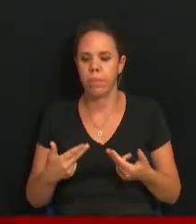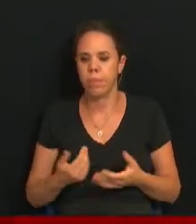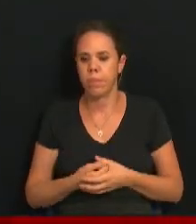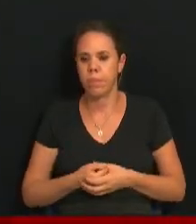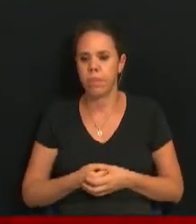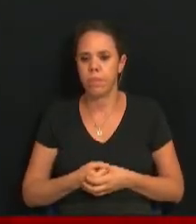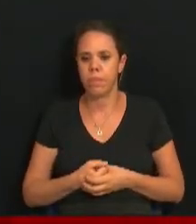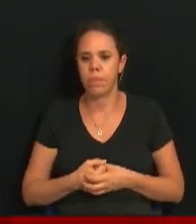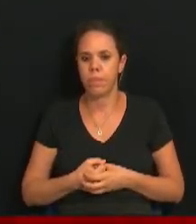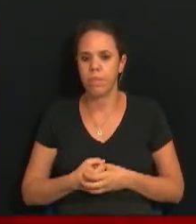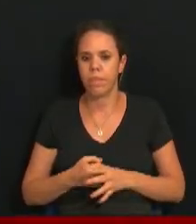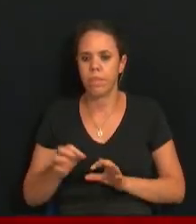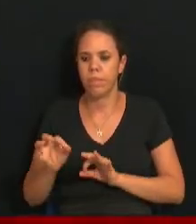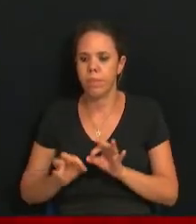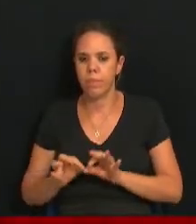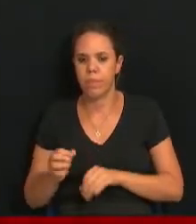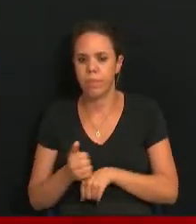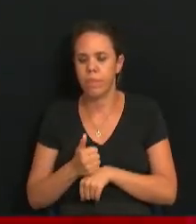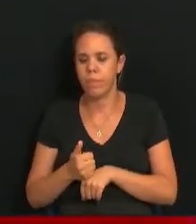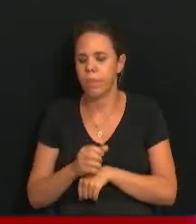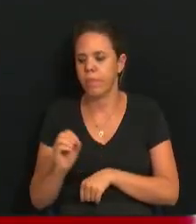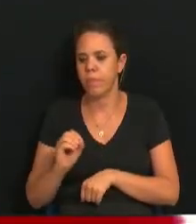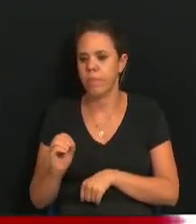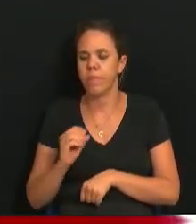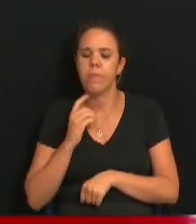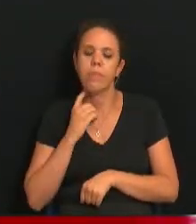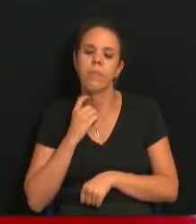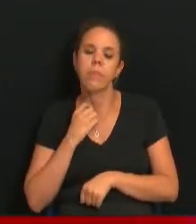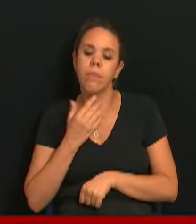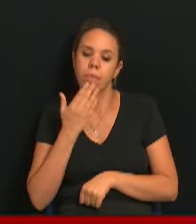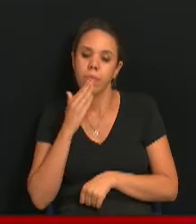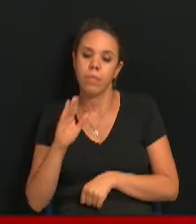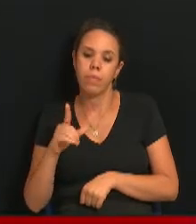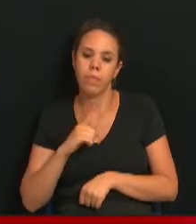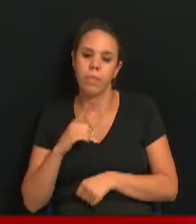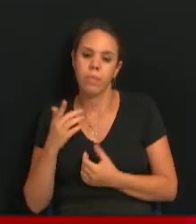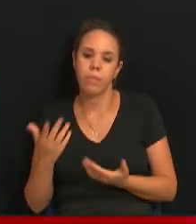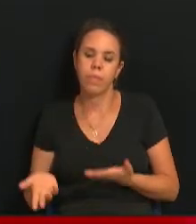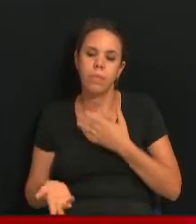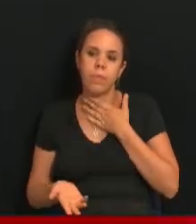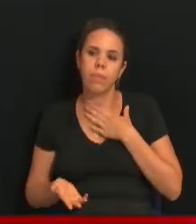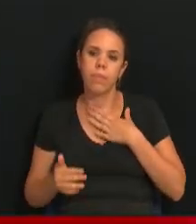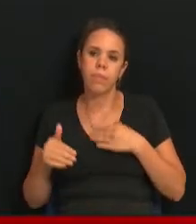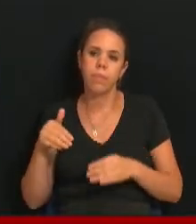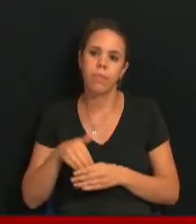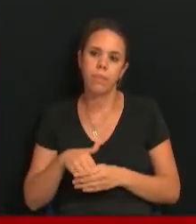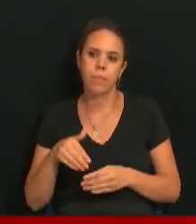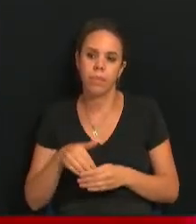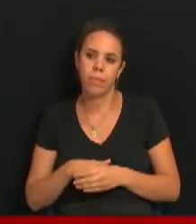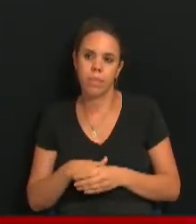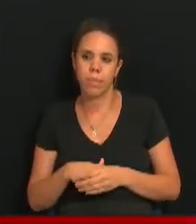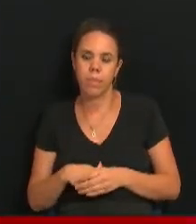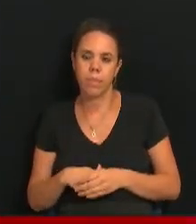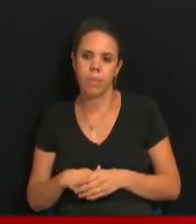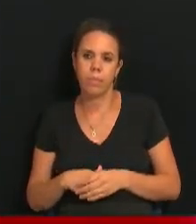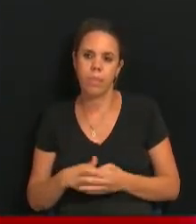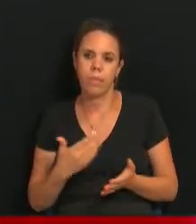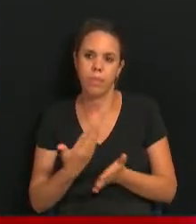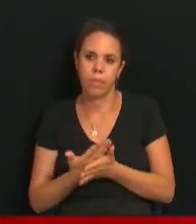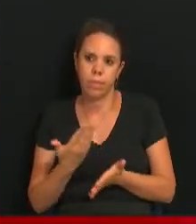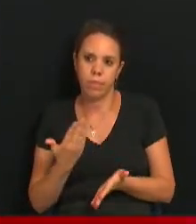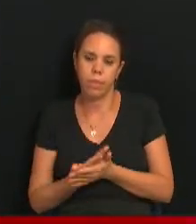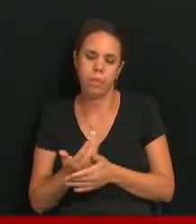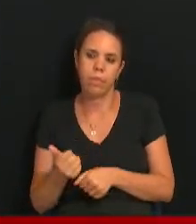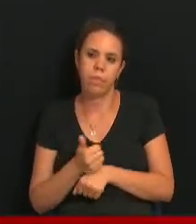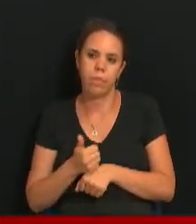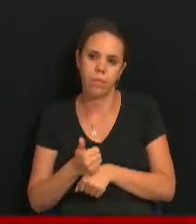para a regulamentação do cargo, nada disso. Há uma promessa agora, né, de uma eleição para estudar, né, o cargo de